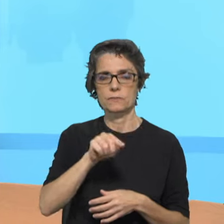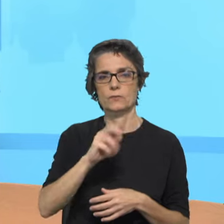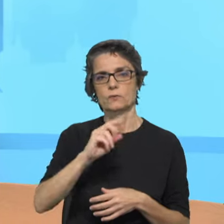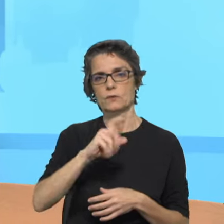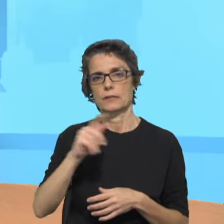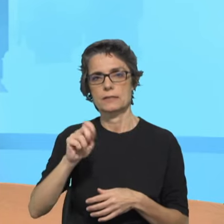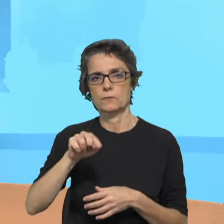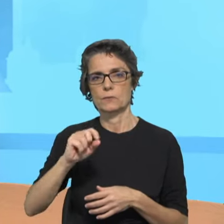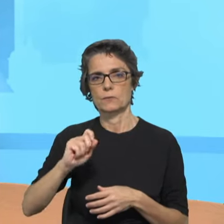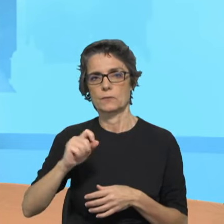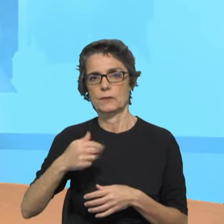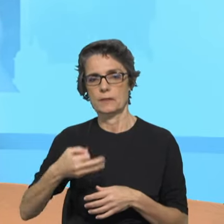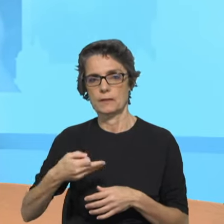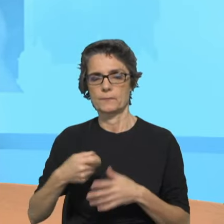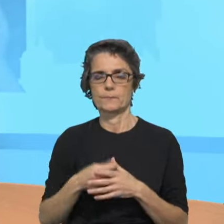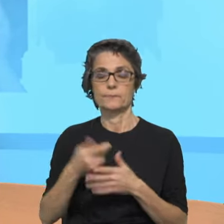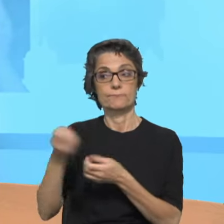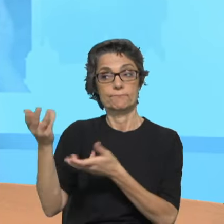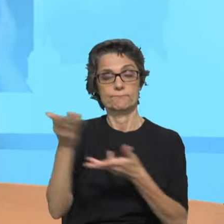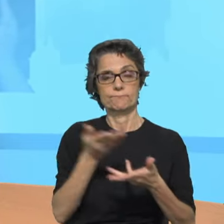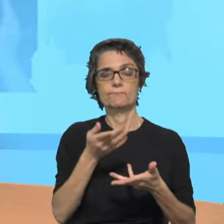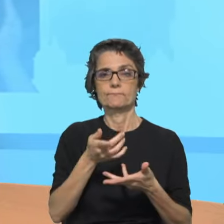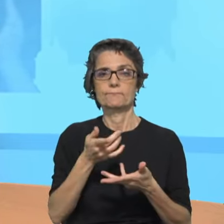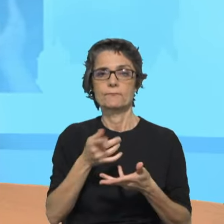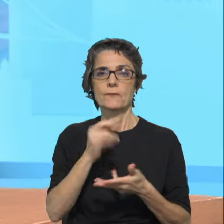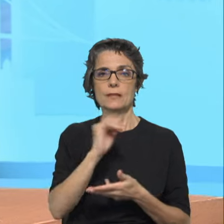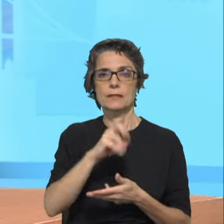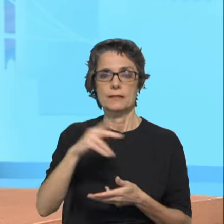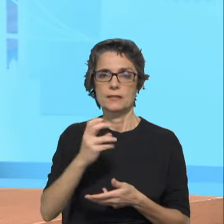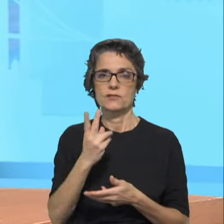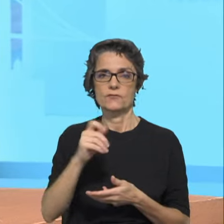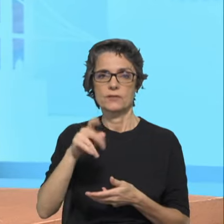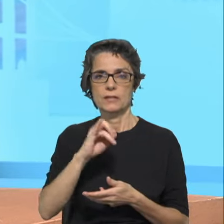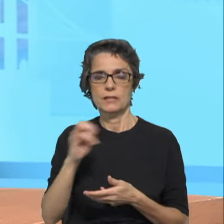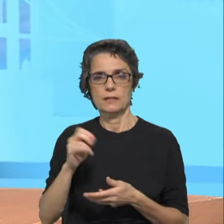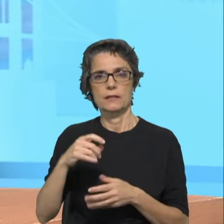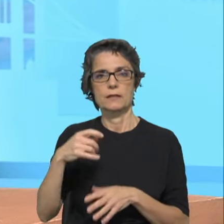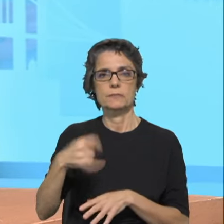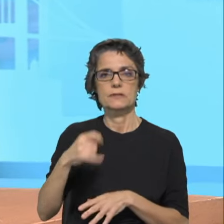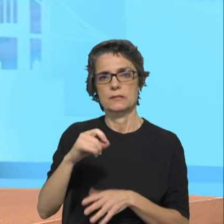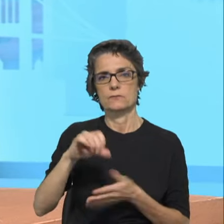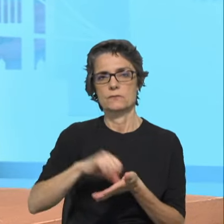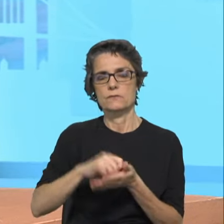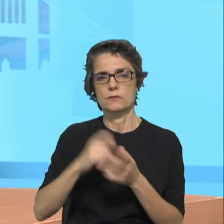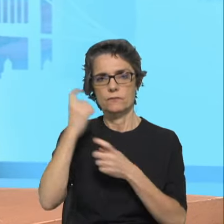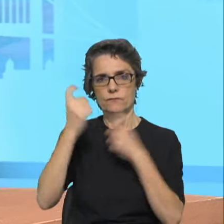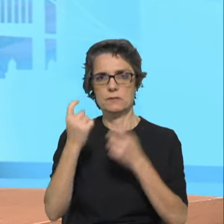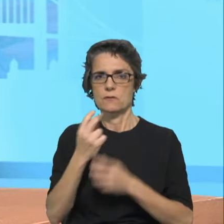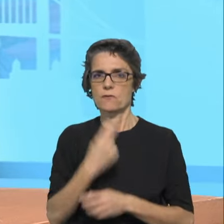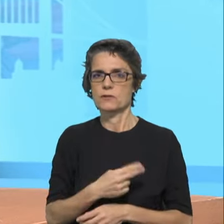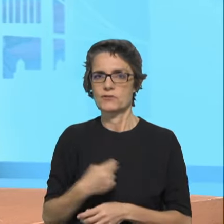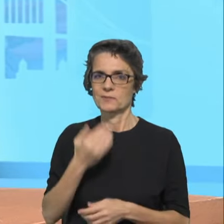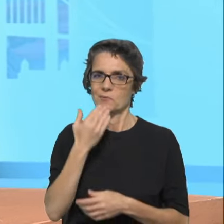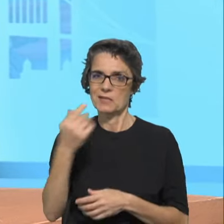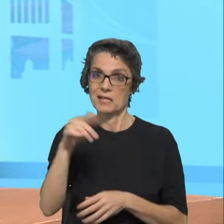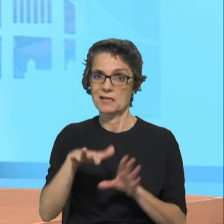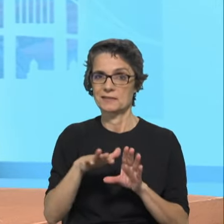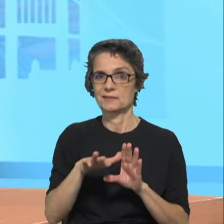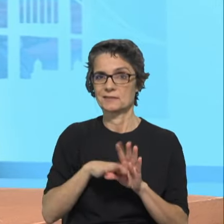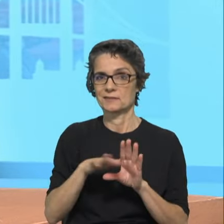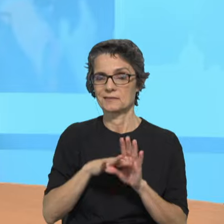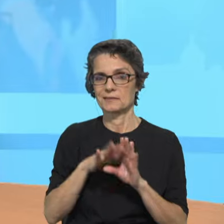agência.eclésia.pt. Recebemos agora Inês Espada Vieira, Presidente do Centro de Reflexão Cristã. Obrigada, Inês, por estares connosco.